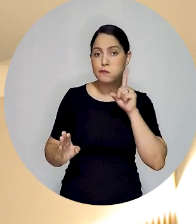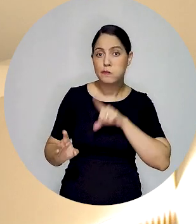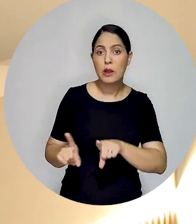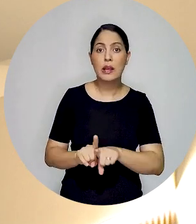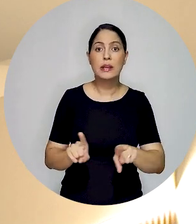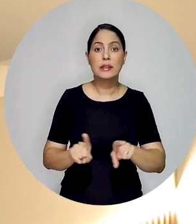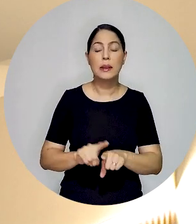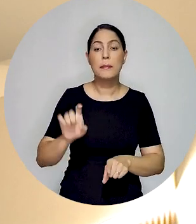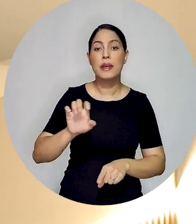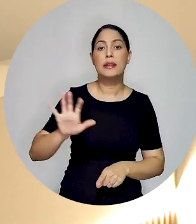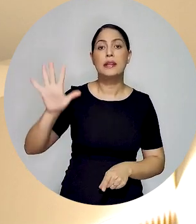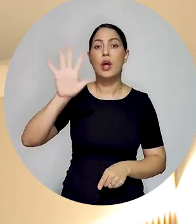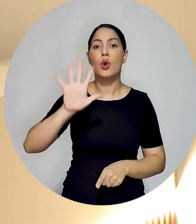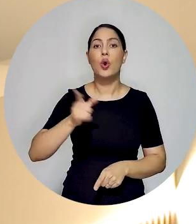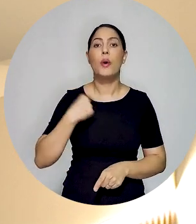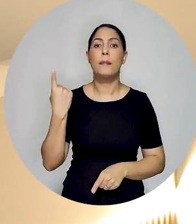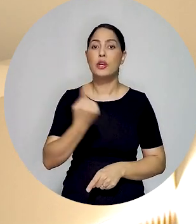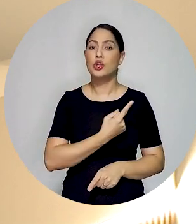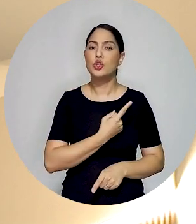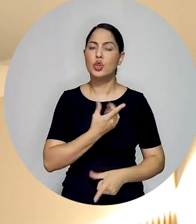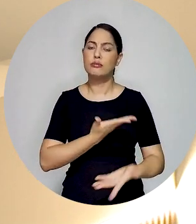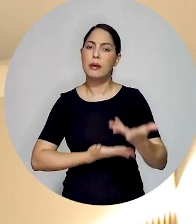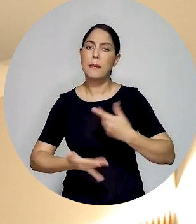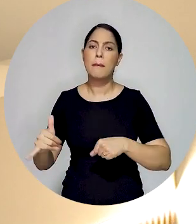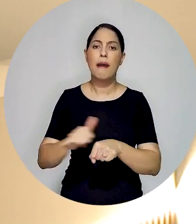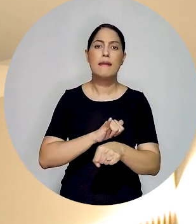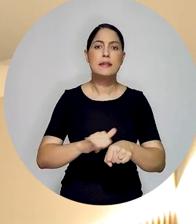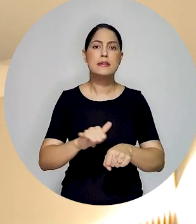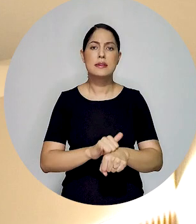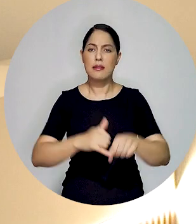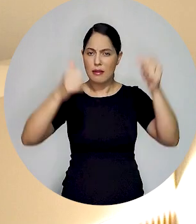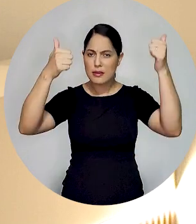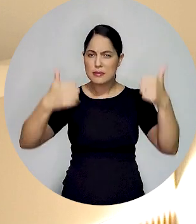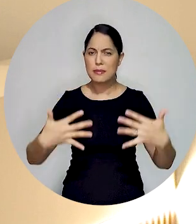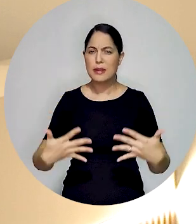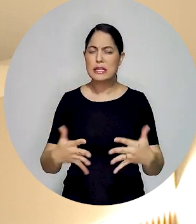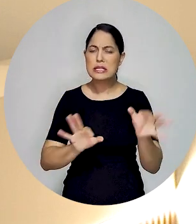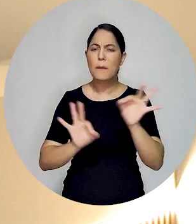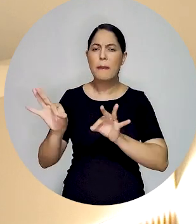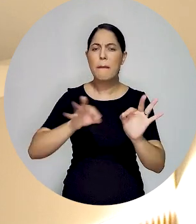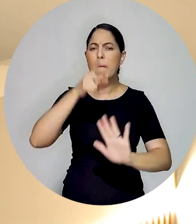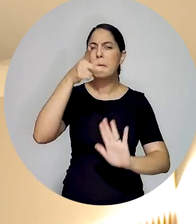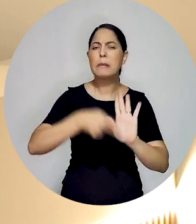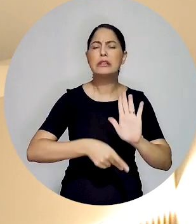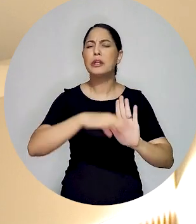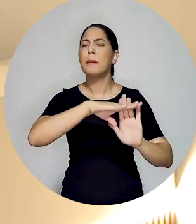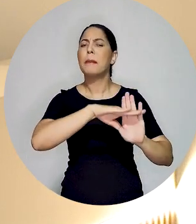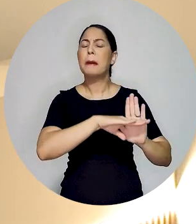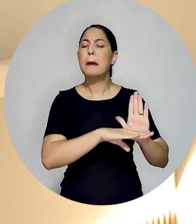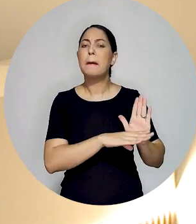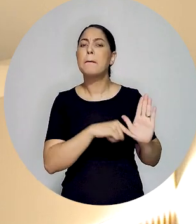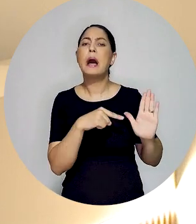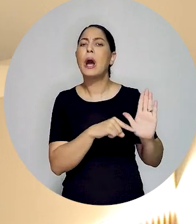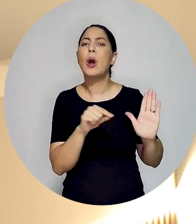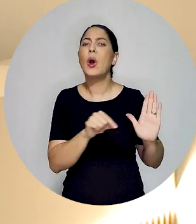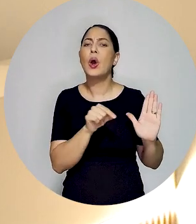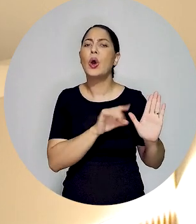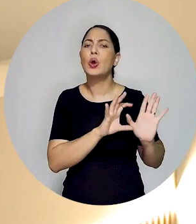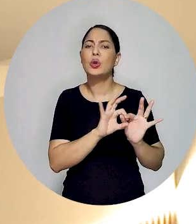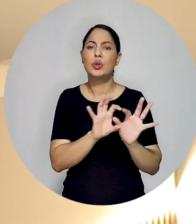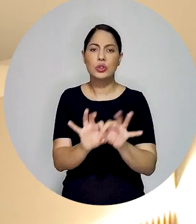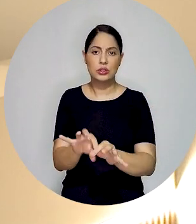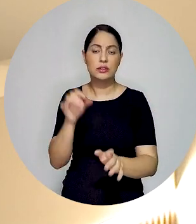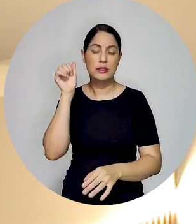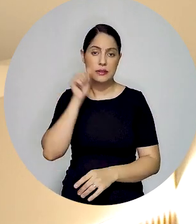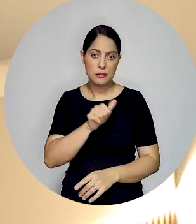e da União Europeia também. Foi muito importante traçarmos e trazermos aqui as nossas estratégias, o nosso planejamento e o que